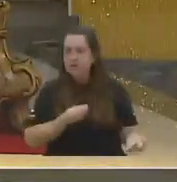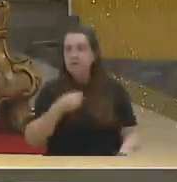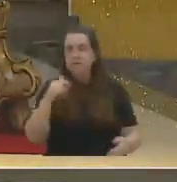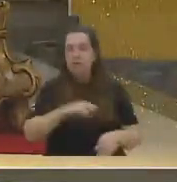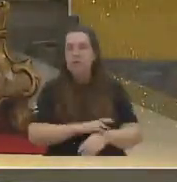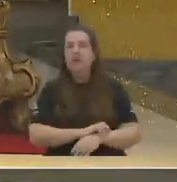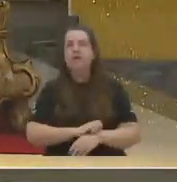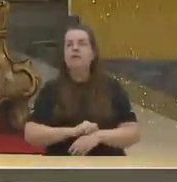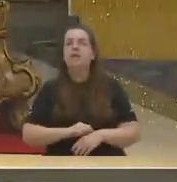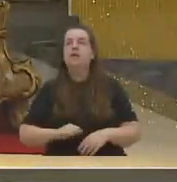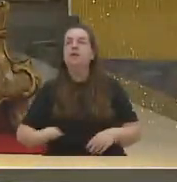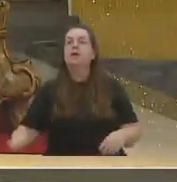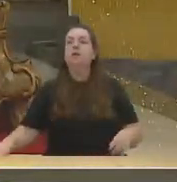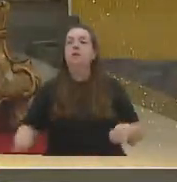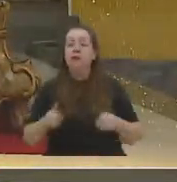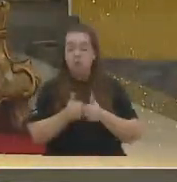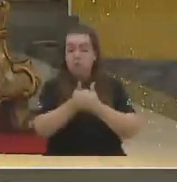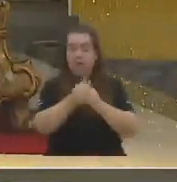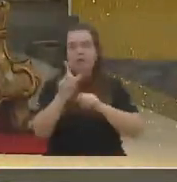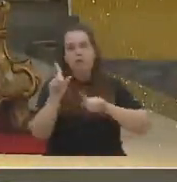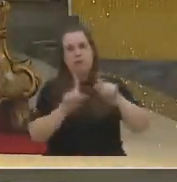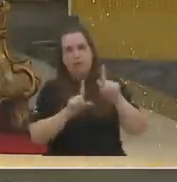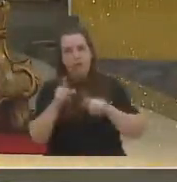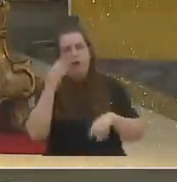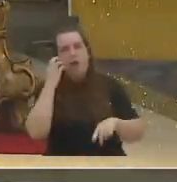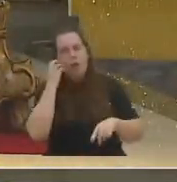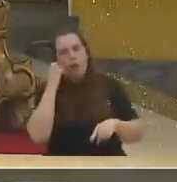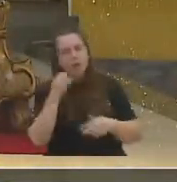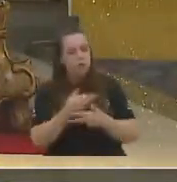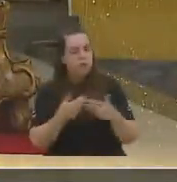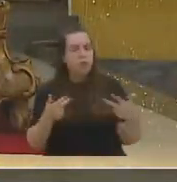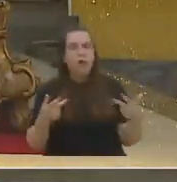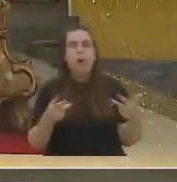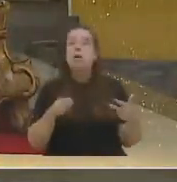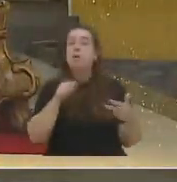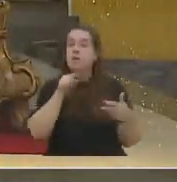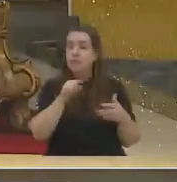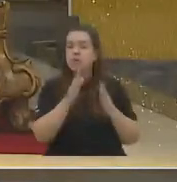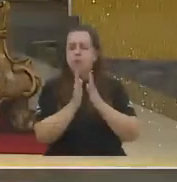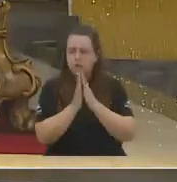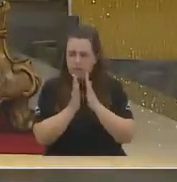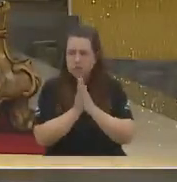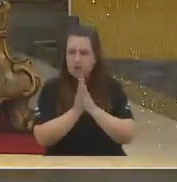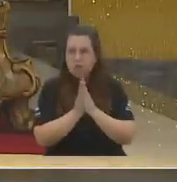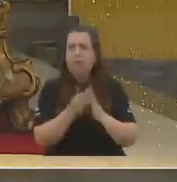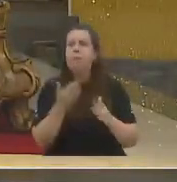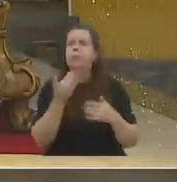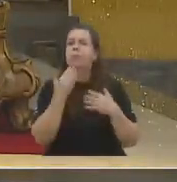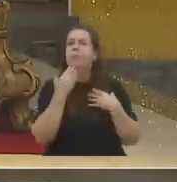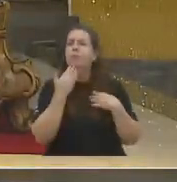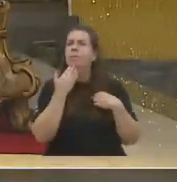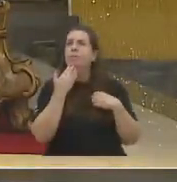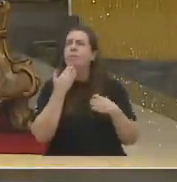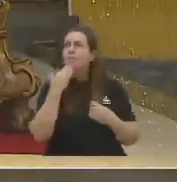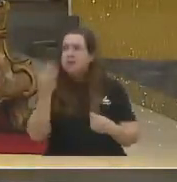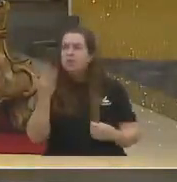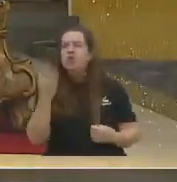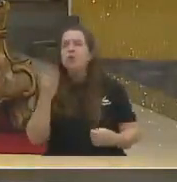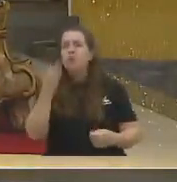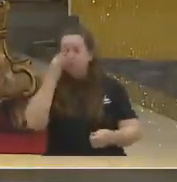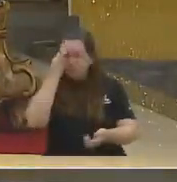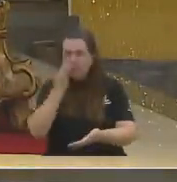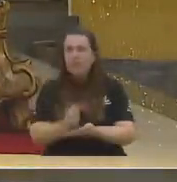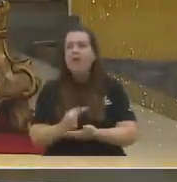aí nos acompanhando pelos meios de comunicação, ore na intensidade do coração de